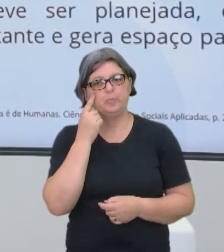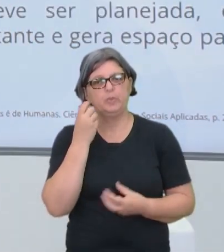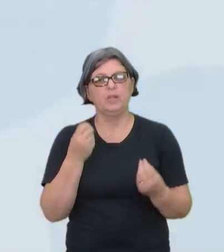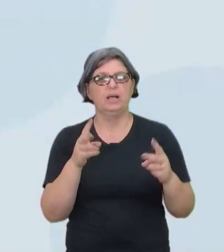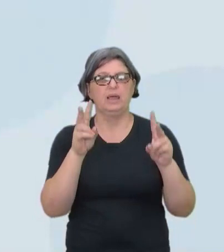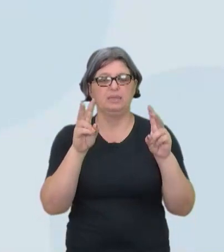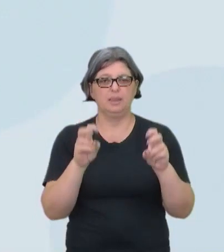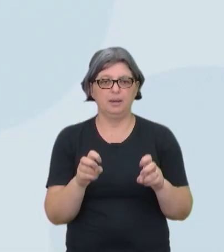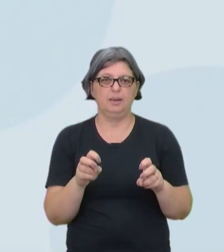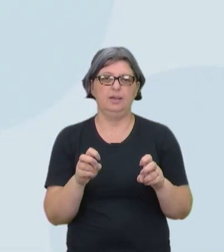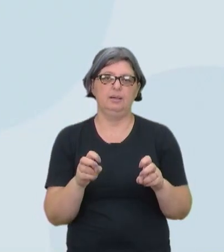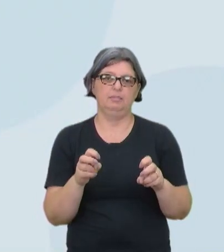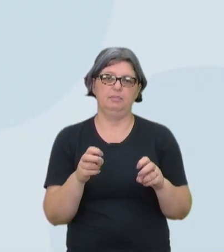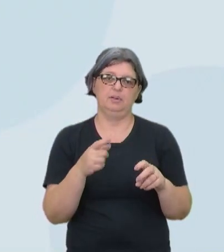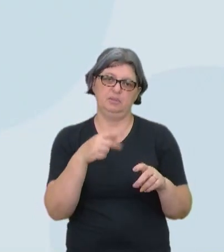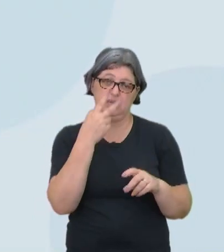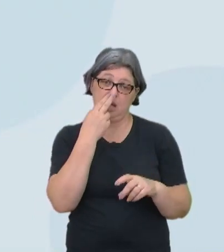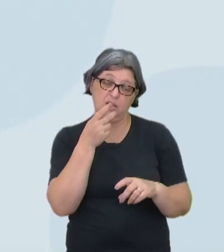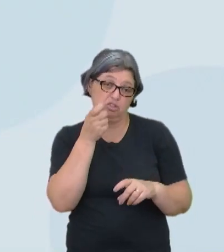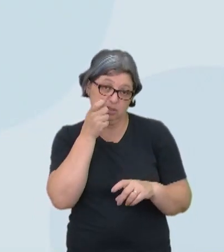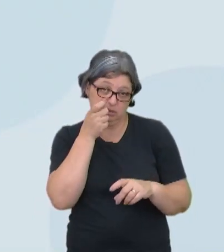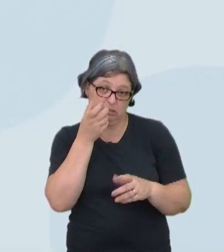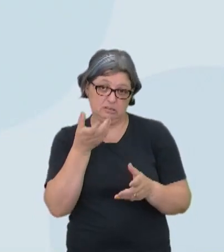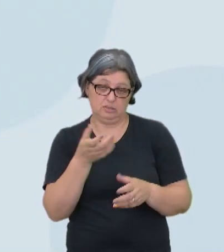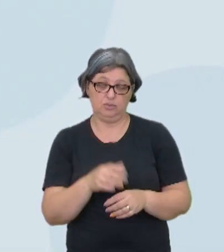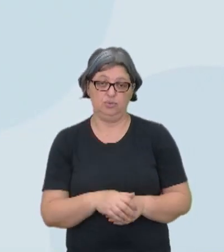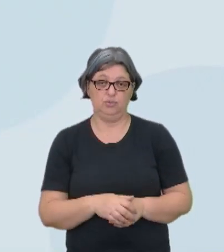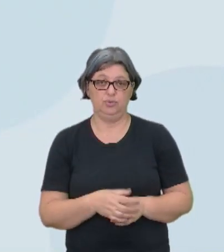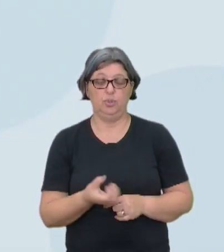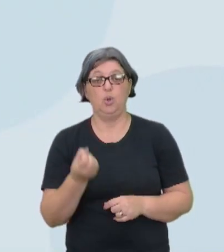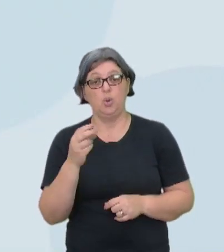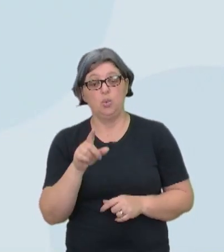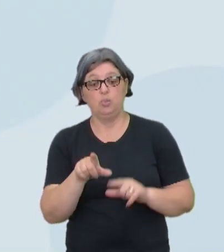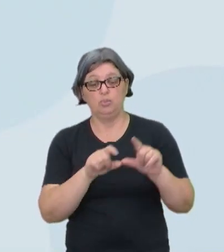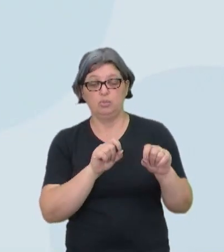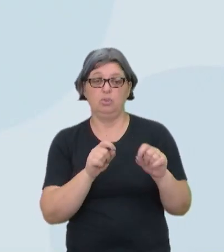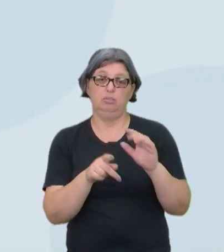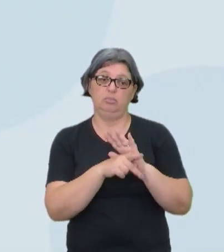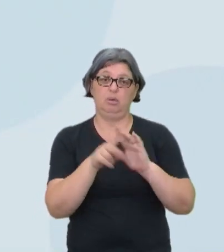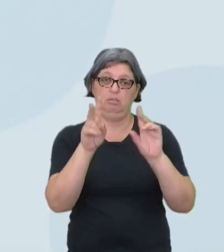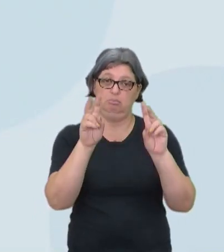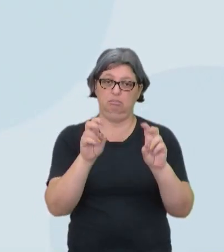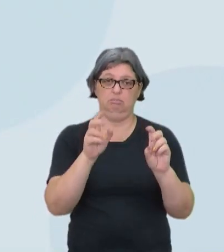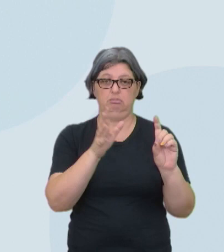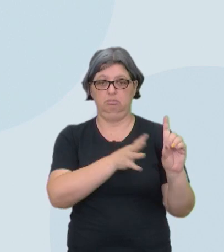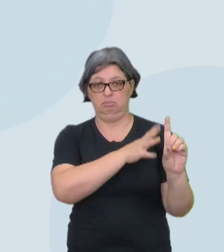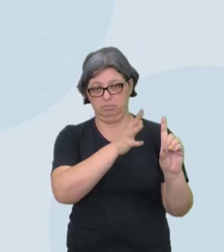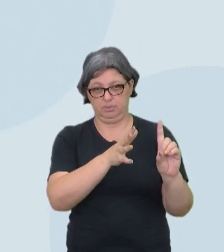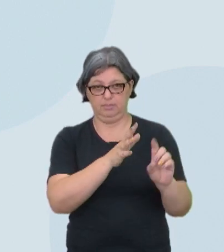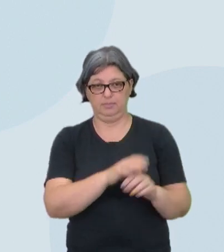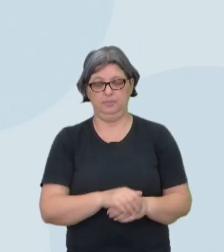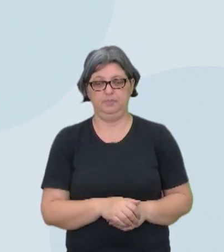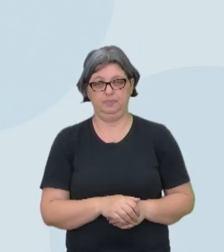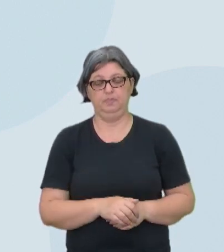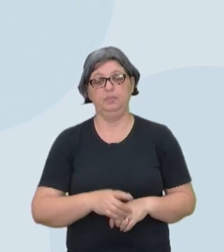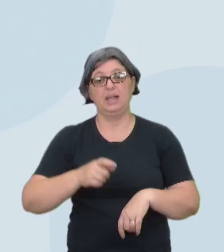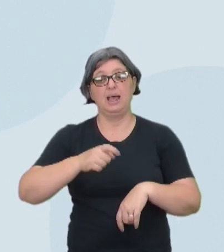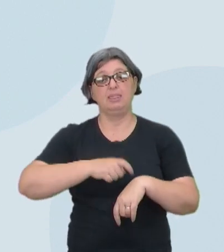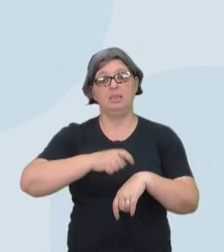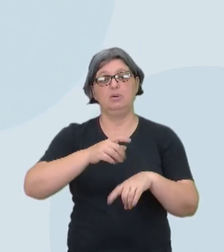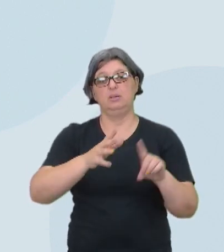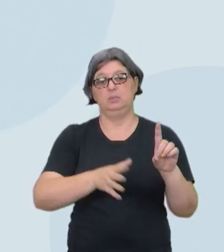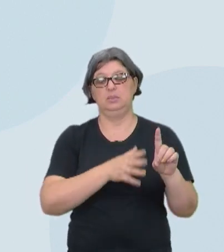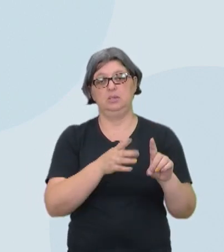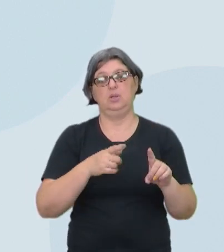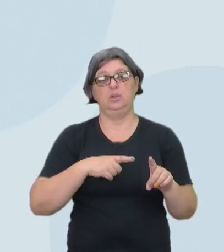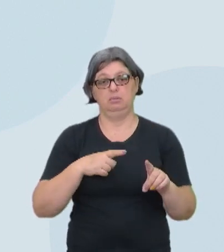tema que você achou interessante, escolha esse tema para a apresentação e, na hora da apresentação, pense o